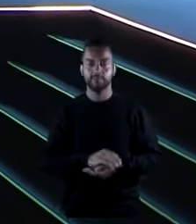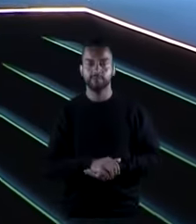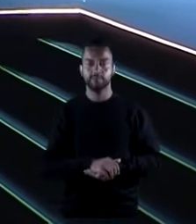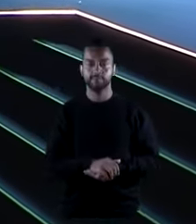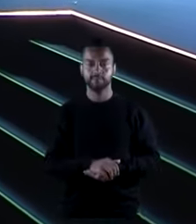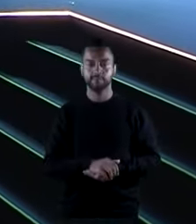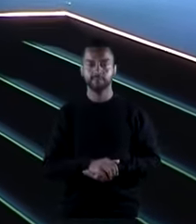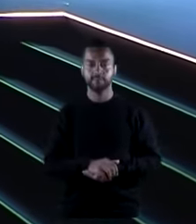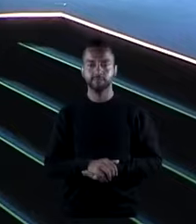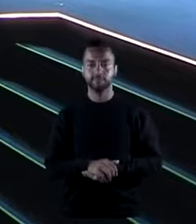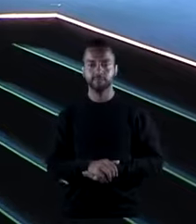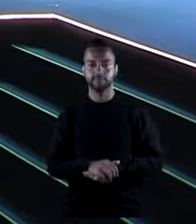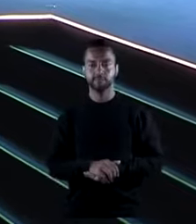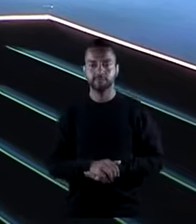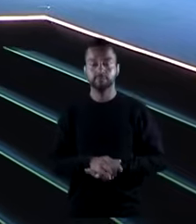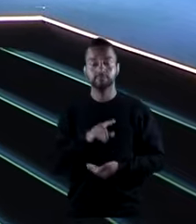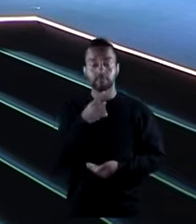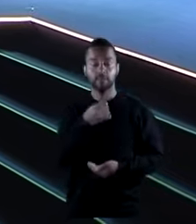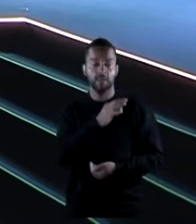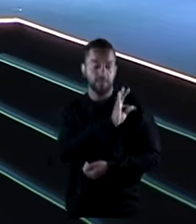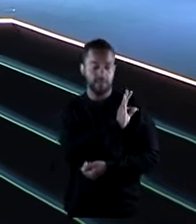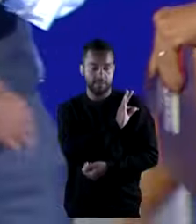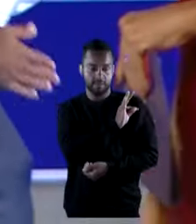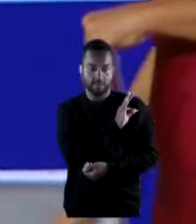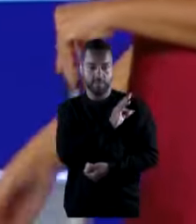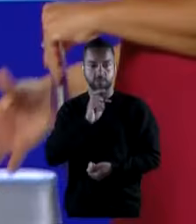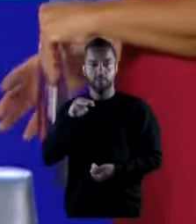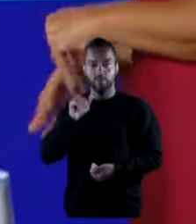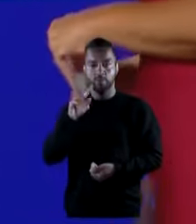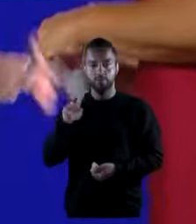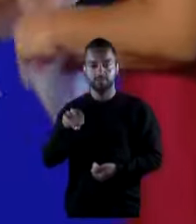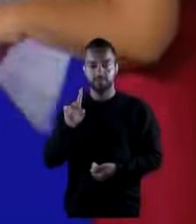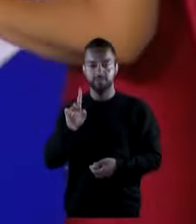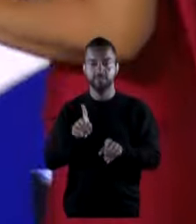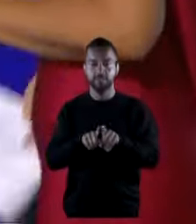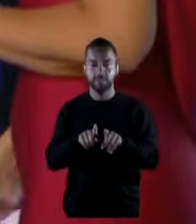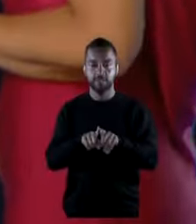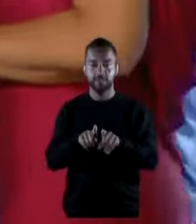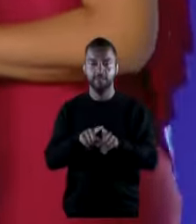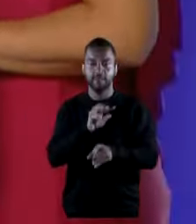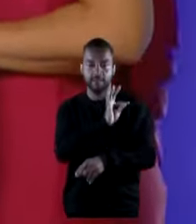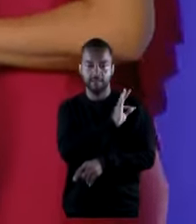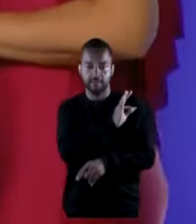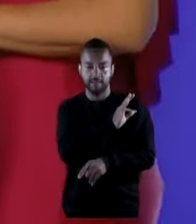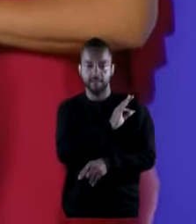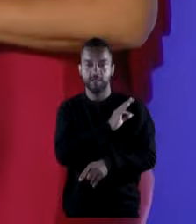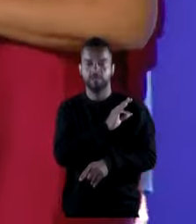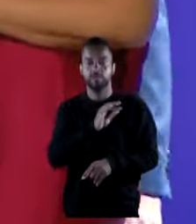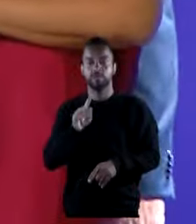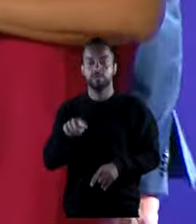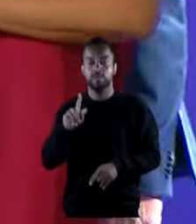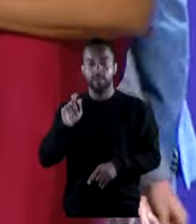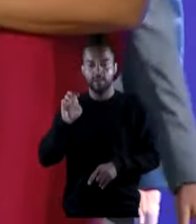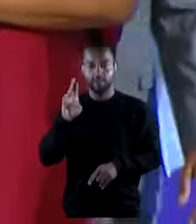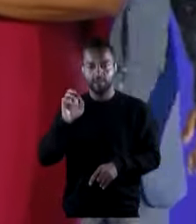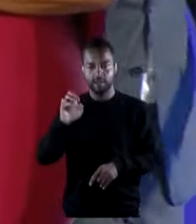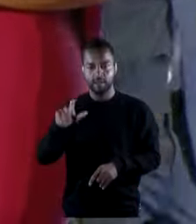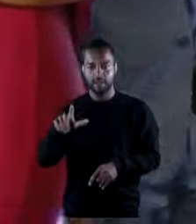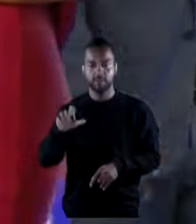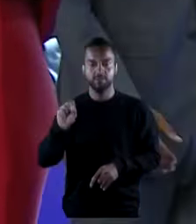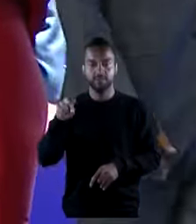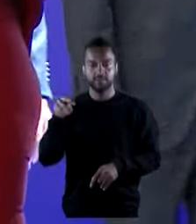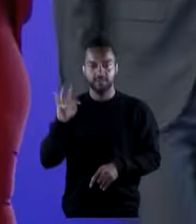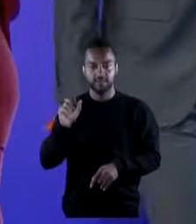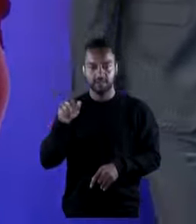Muito bem. O técnico Mozart e também o capitão do time, Gabriel Santana, todos vão ficar aqui com a gente. Lembrando